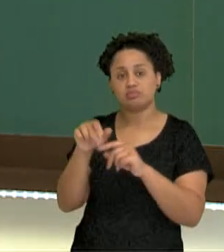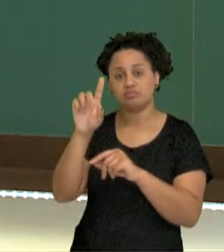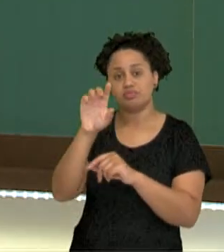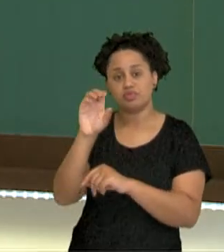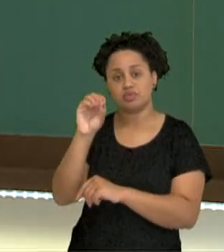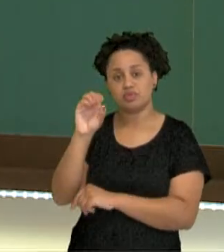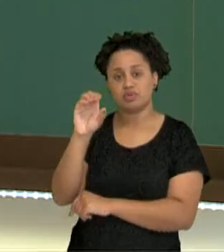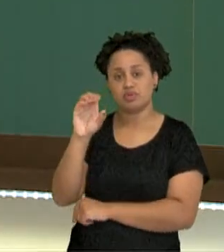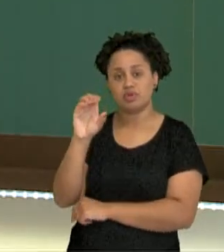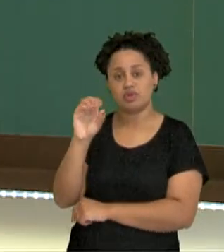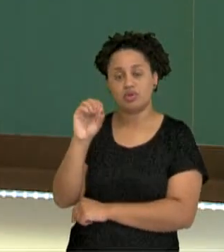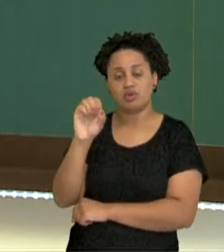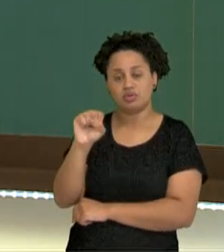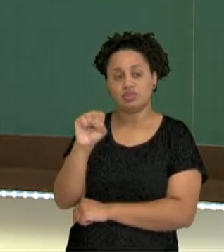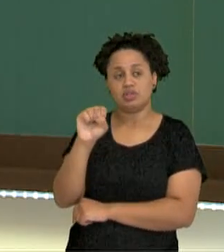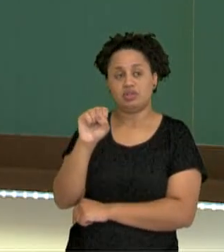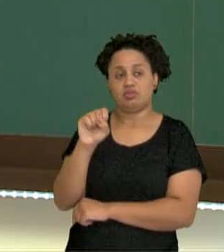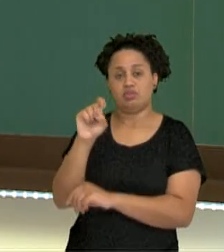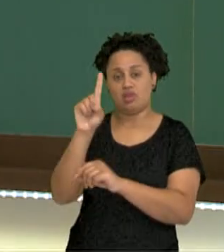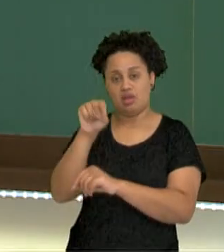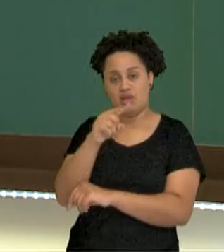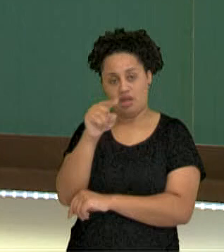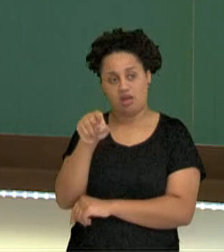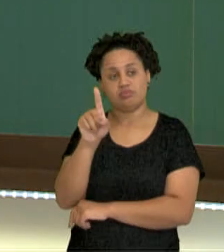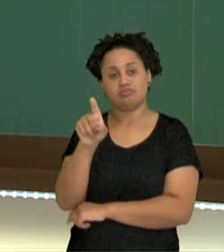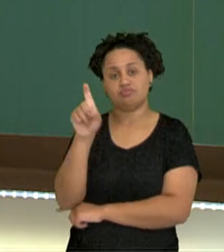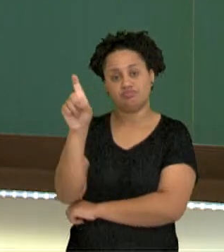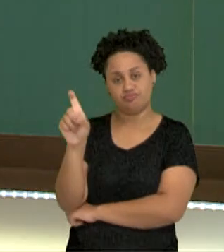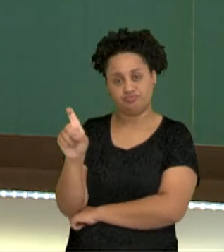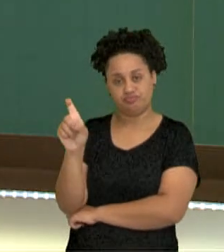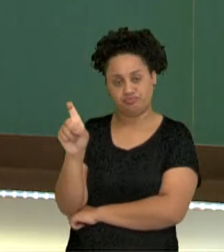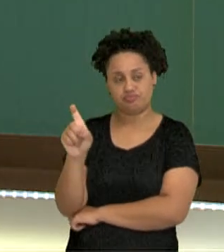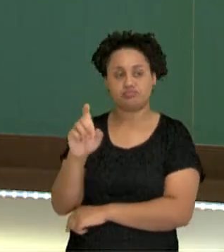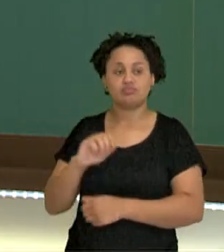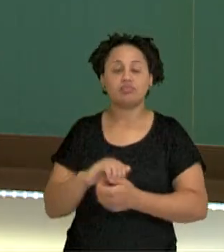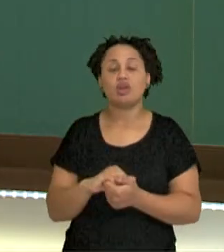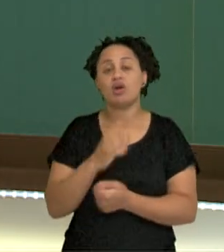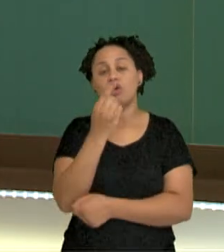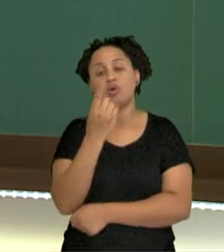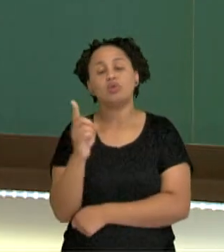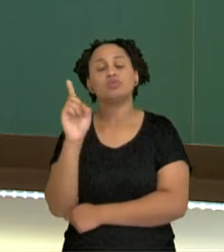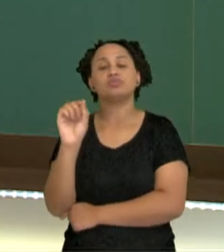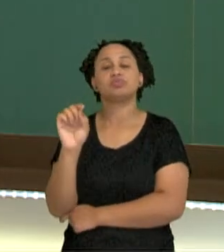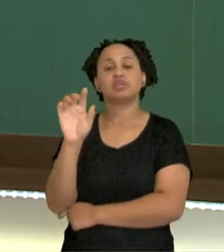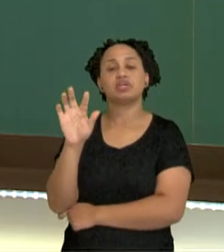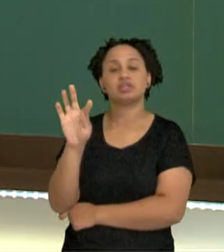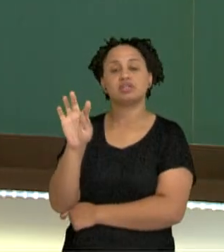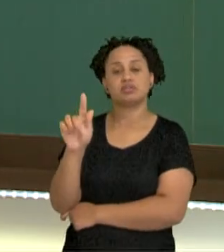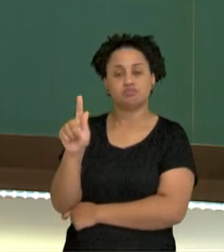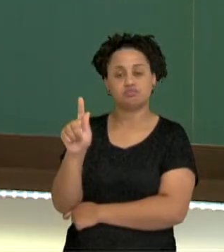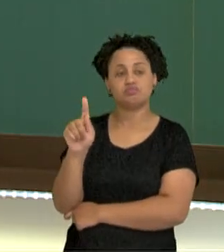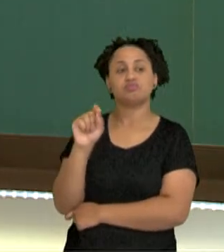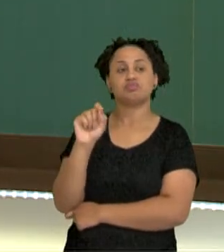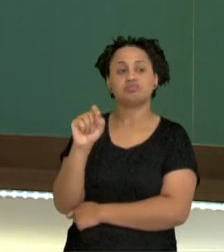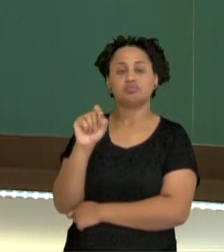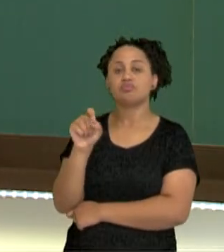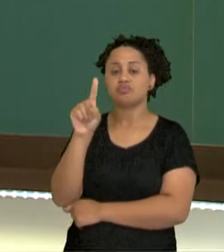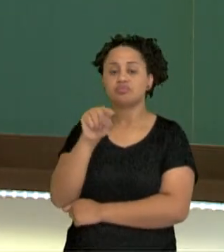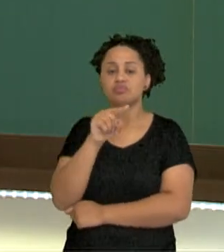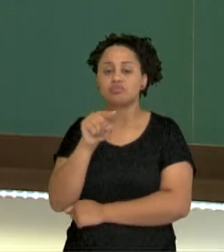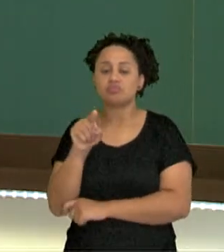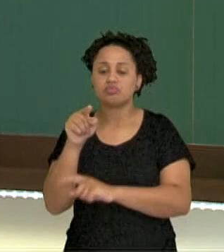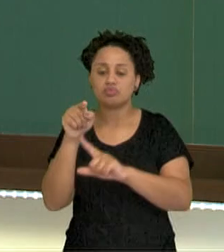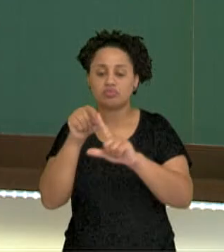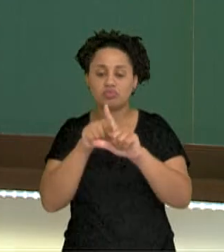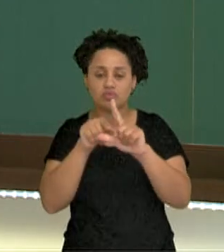a projeção do ângulo sobre o eixo x. E por último, a tangente, né? A tangente de um ângulo, quando a gente